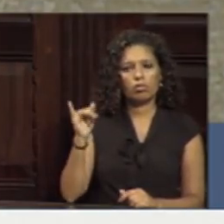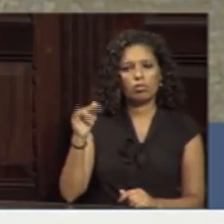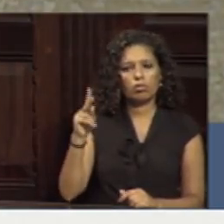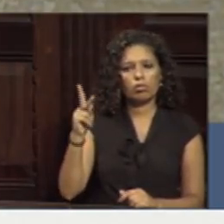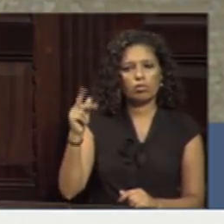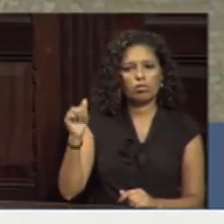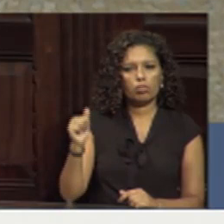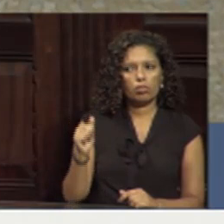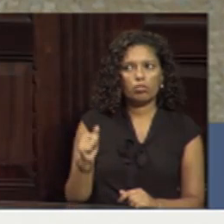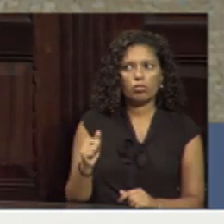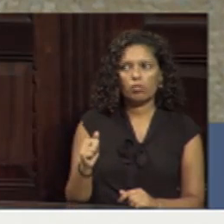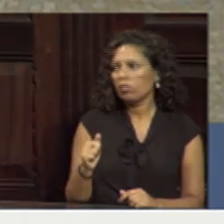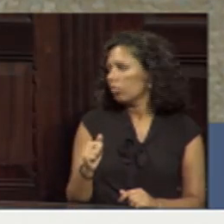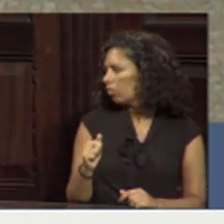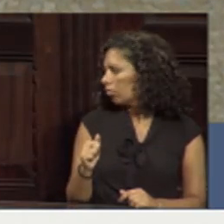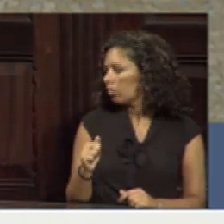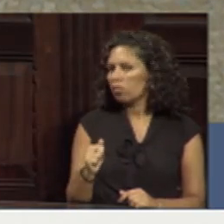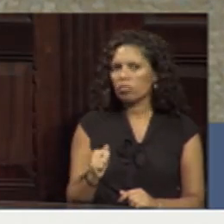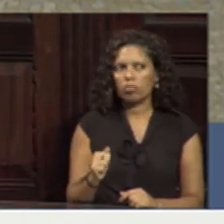aqui em plenário.